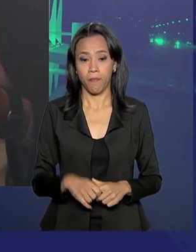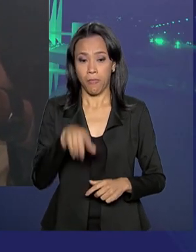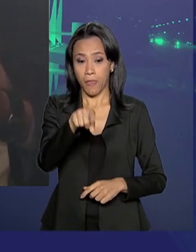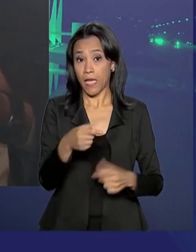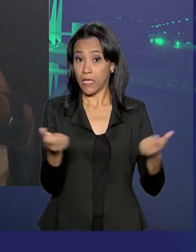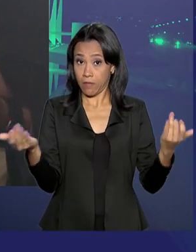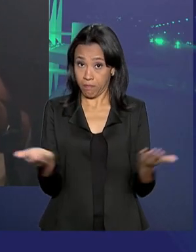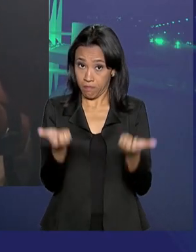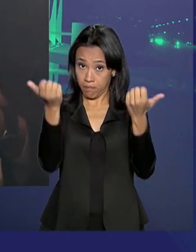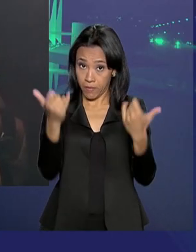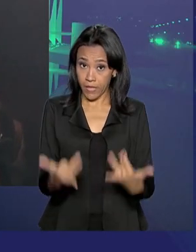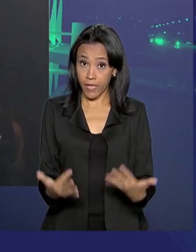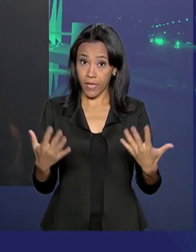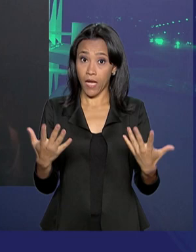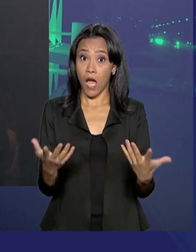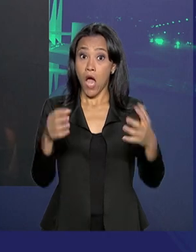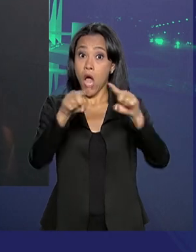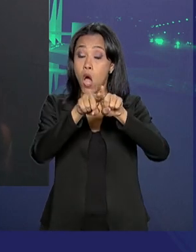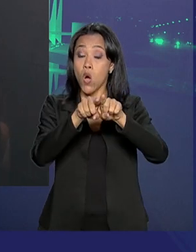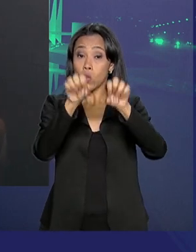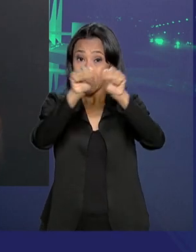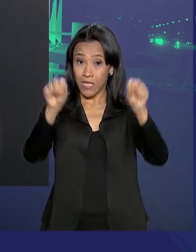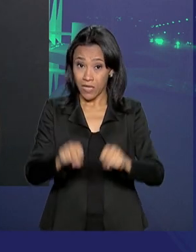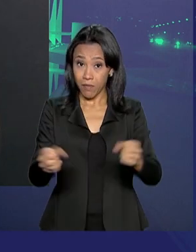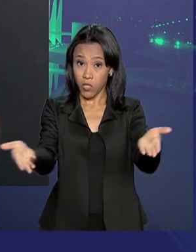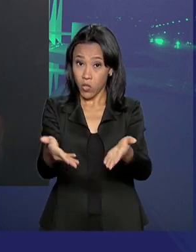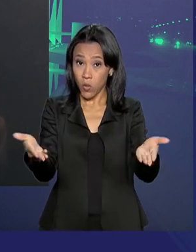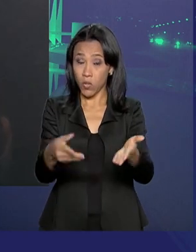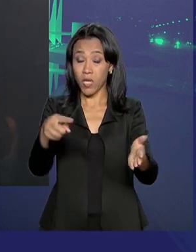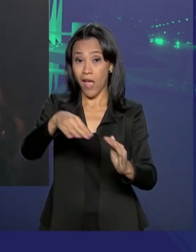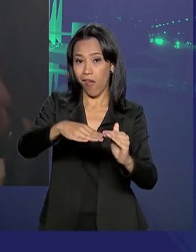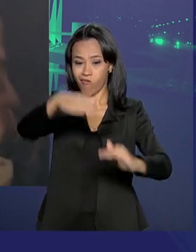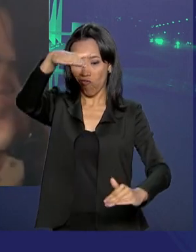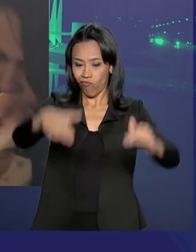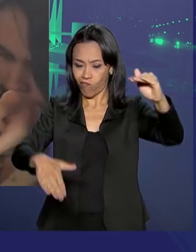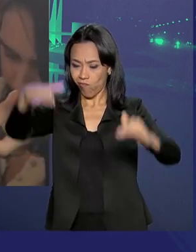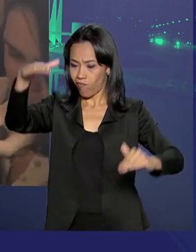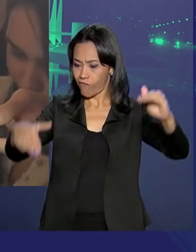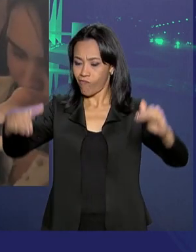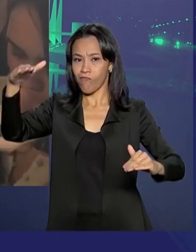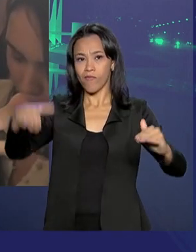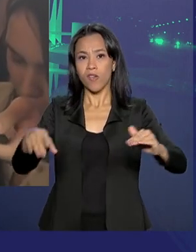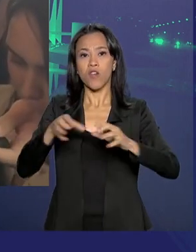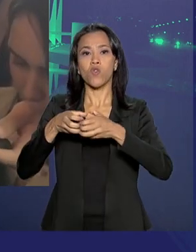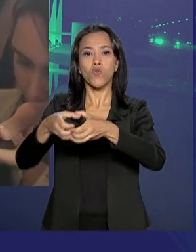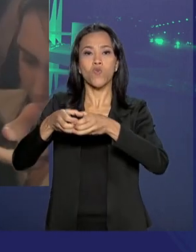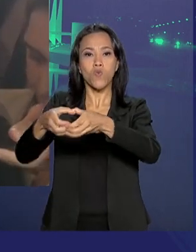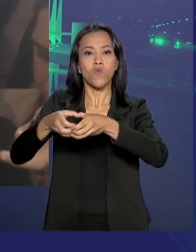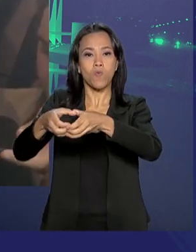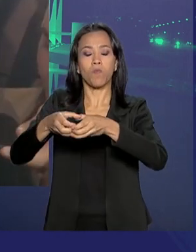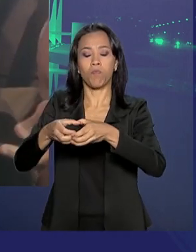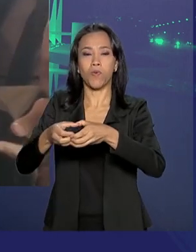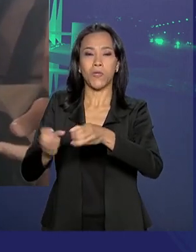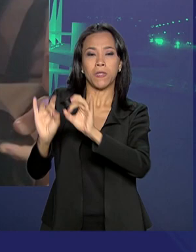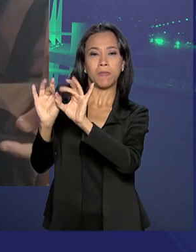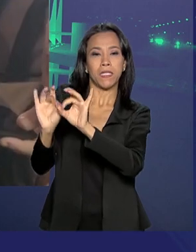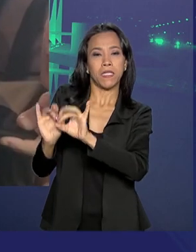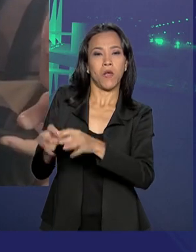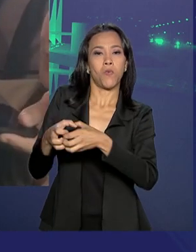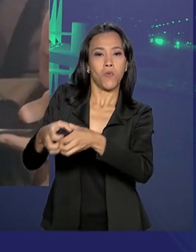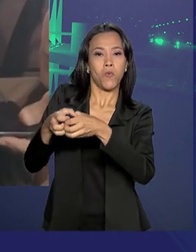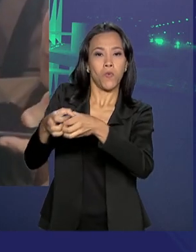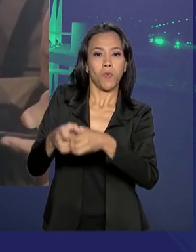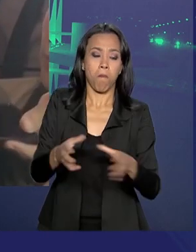a foto diz igualdade é perpetuar privilégios e transfere renda de pobre